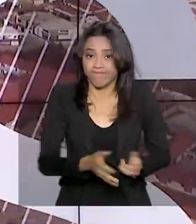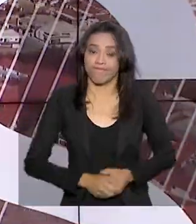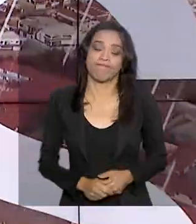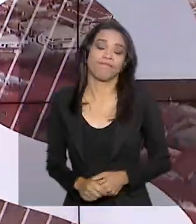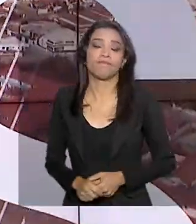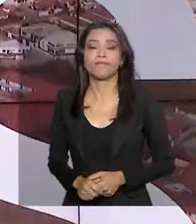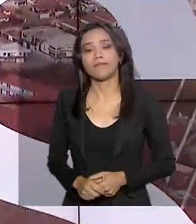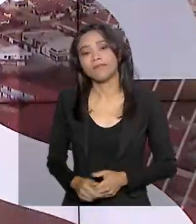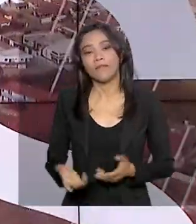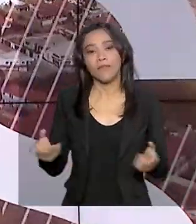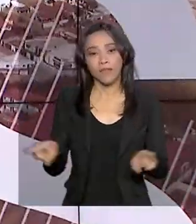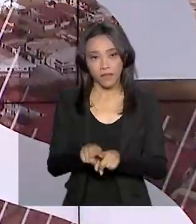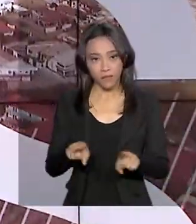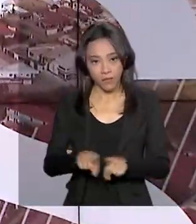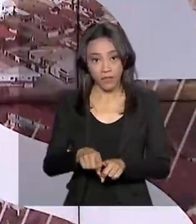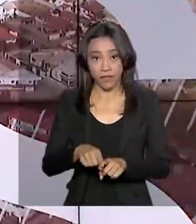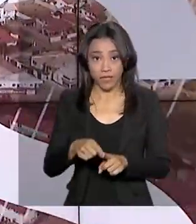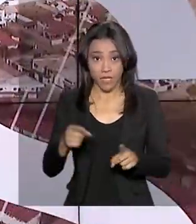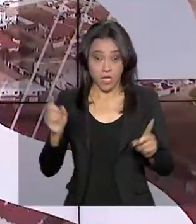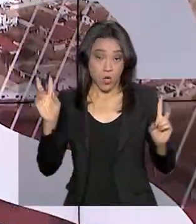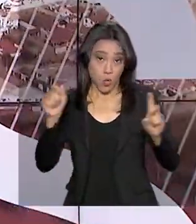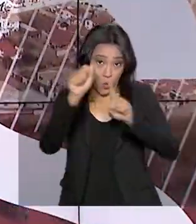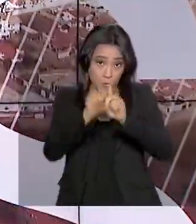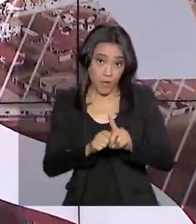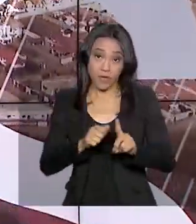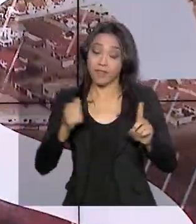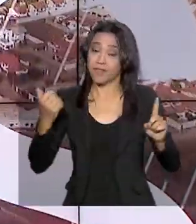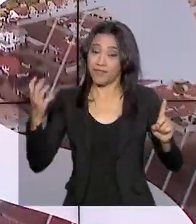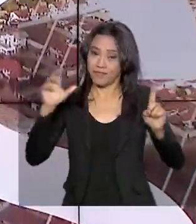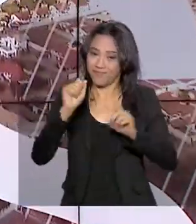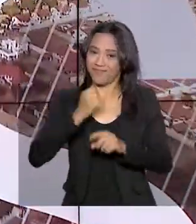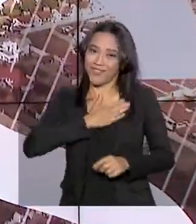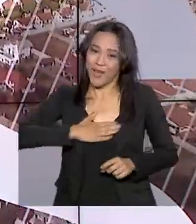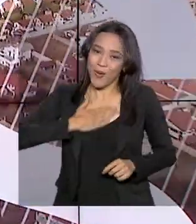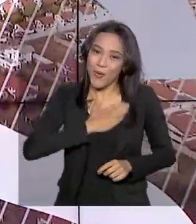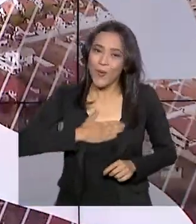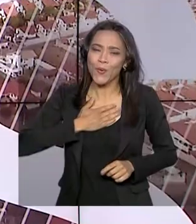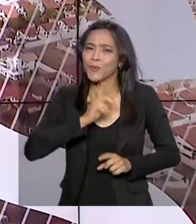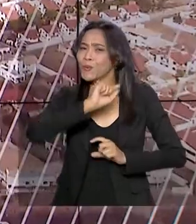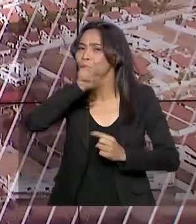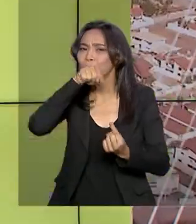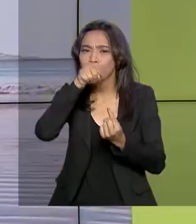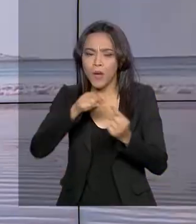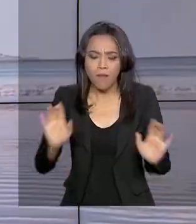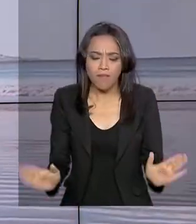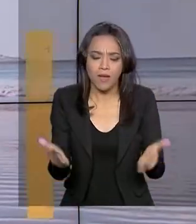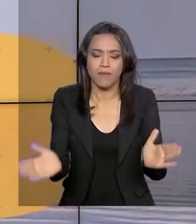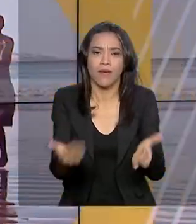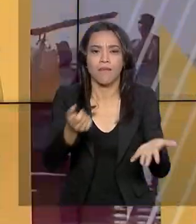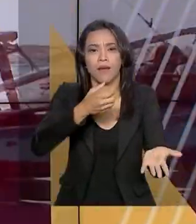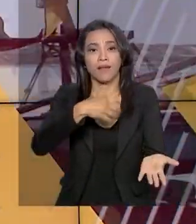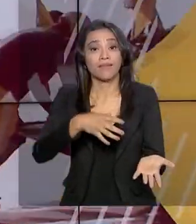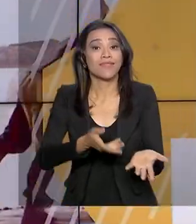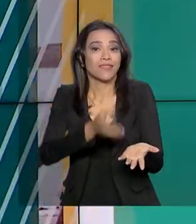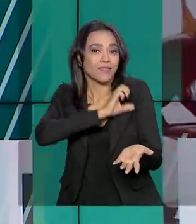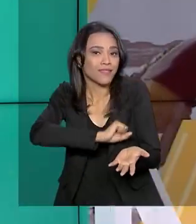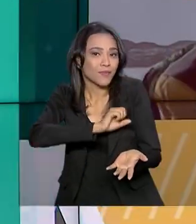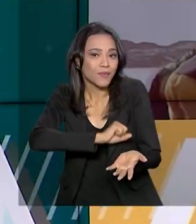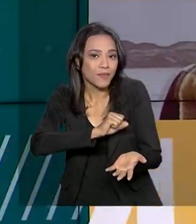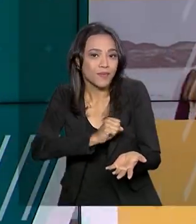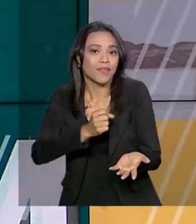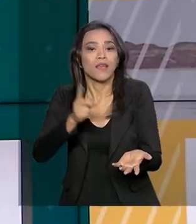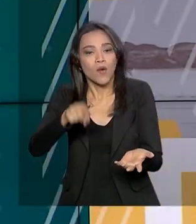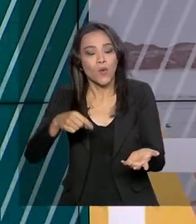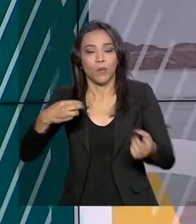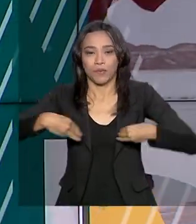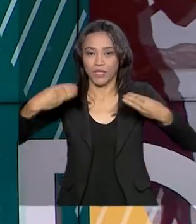e por falar em saúde estamos no agosto dourado mês de incentivo ao aleitamento materno este ano destaque da campanha do ministério